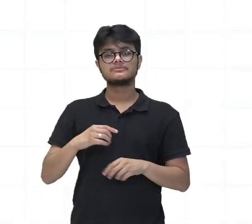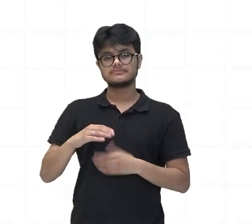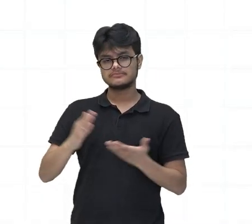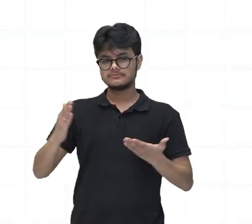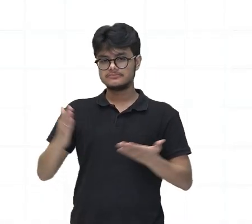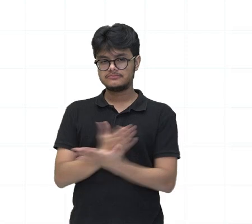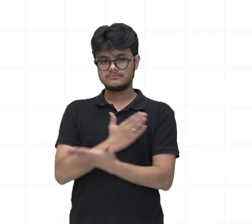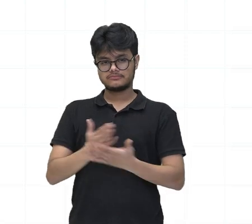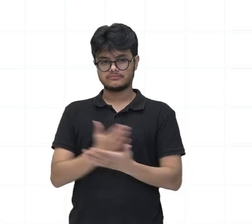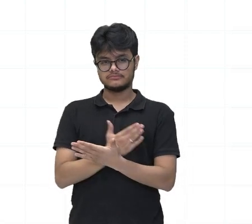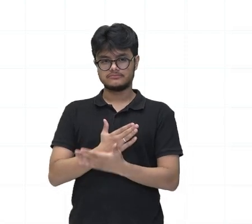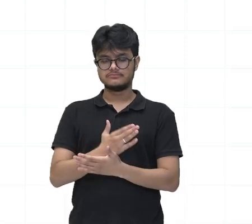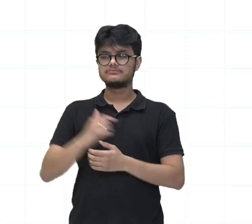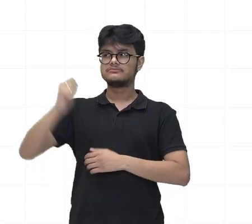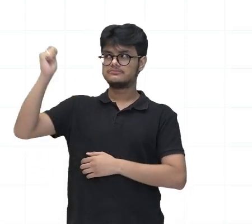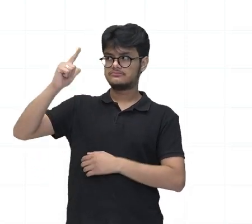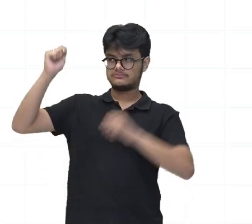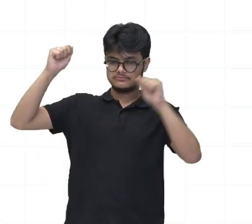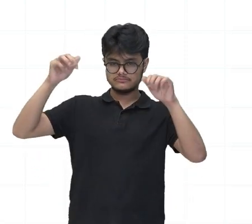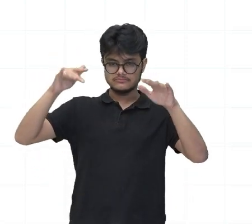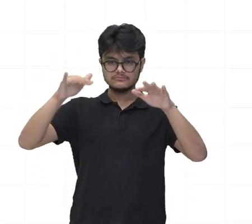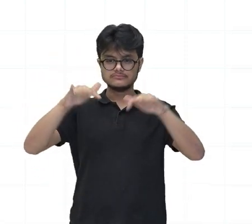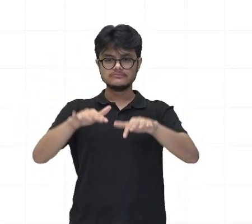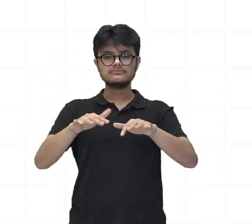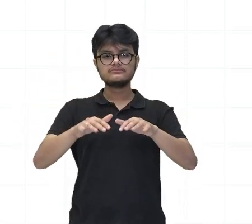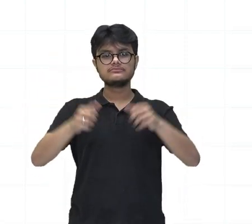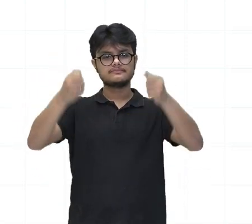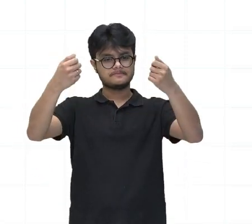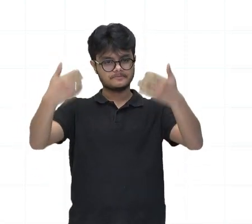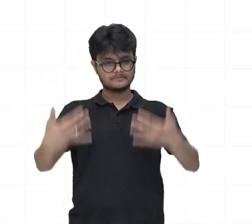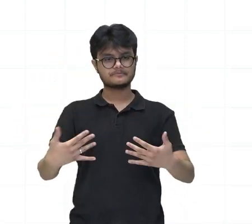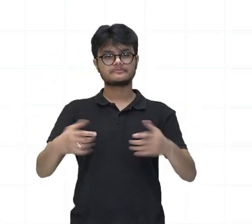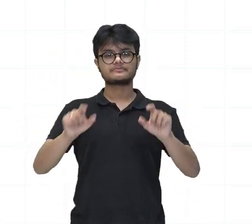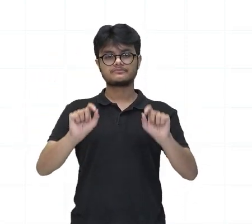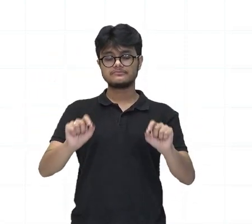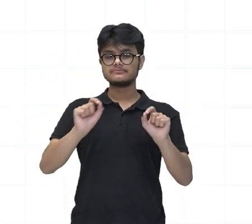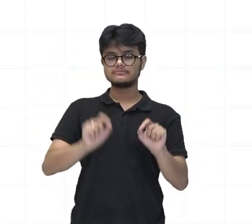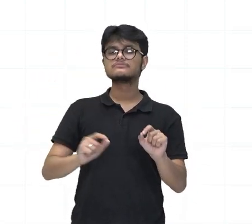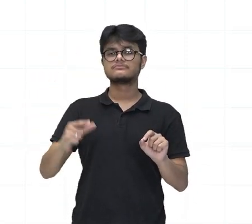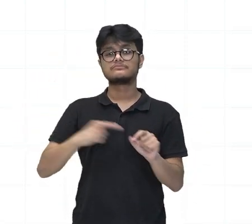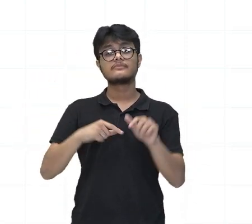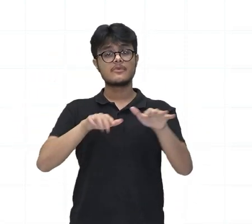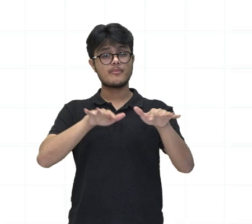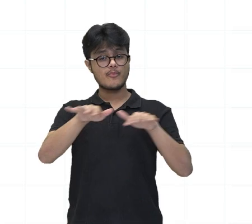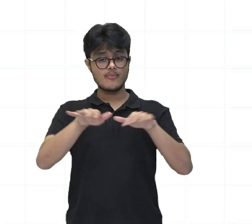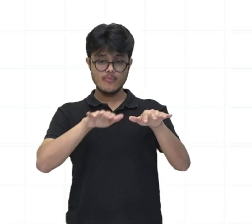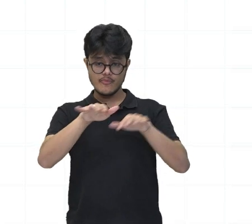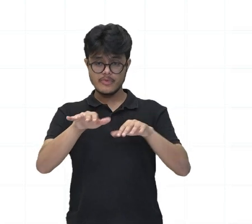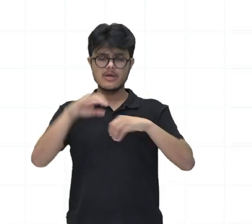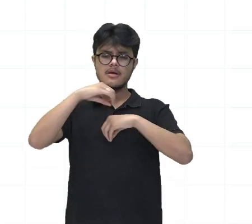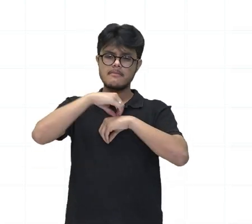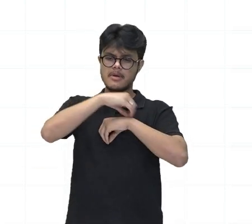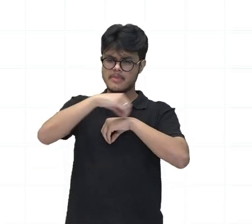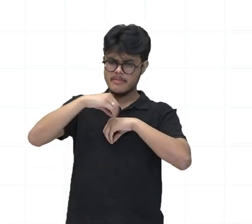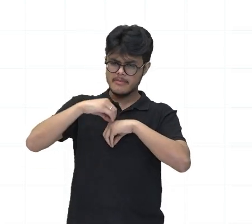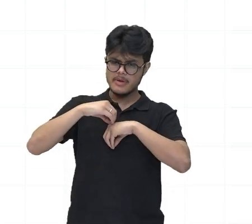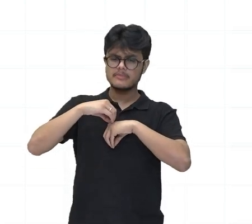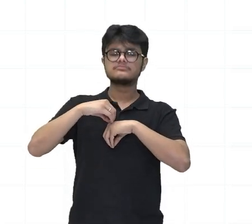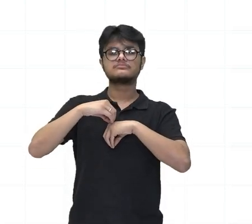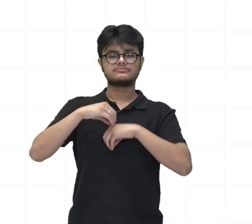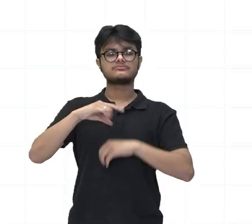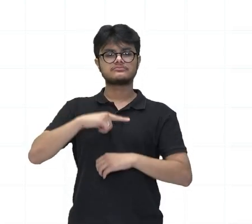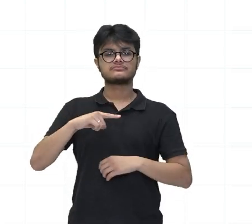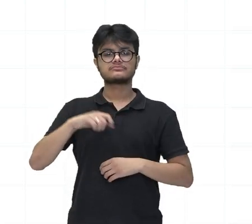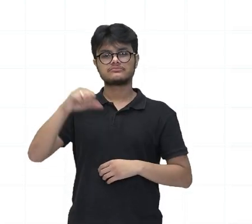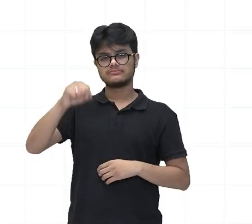de convecção, e aí eu estou citando dessa movimentação de materiais que